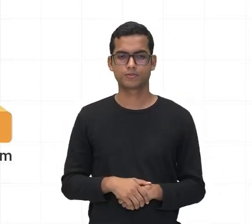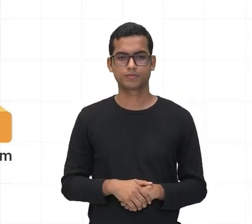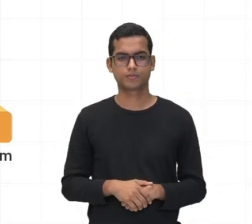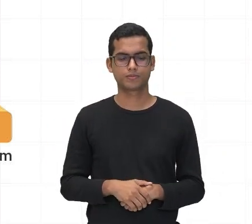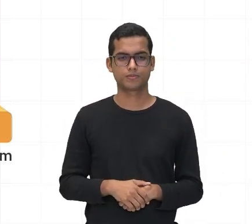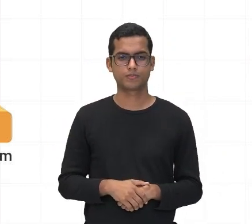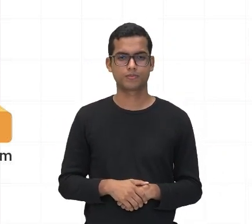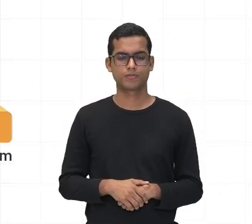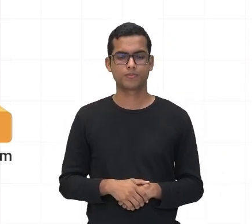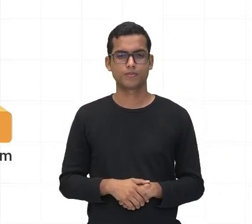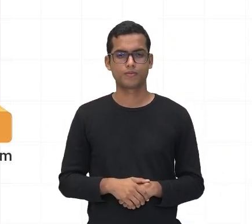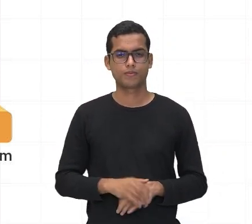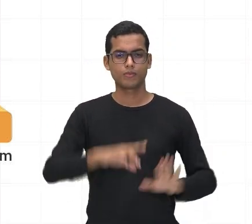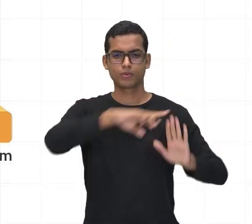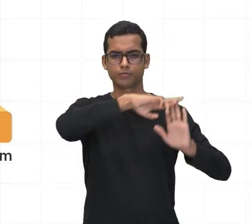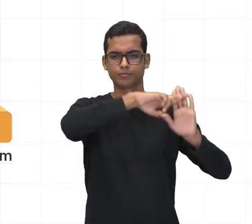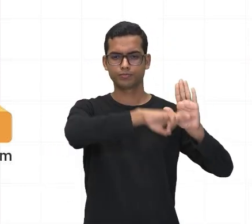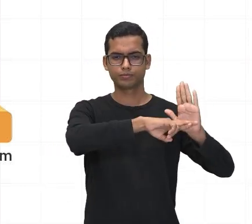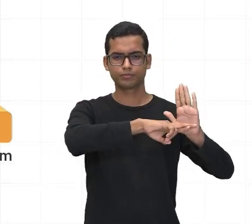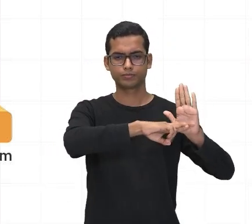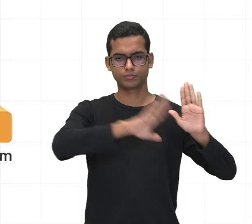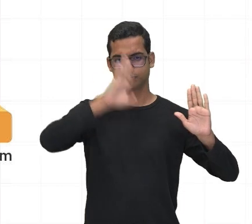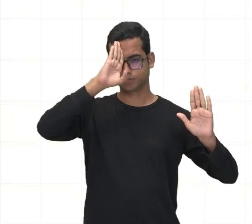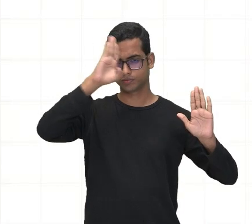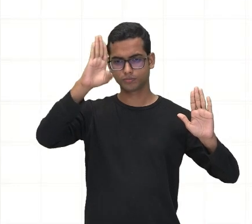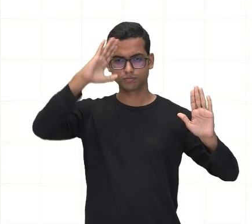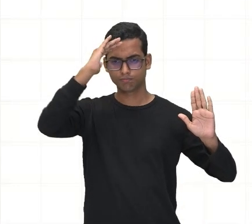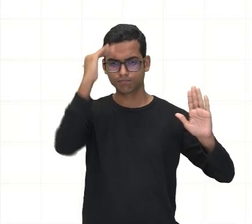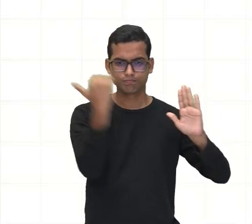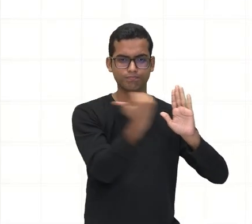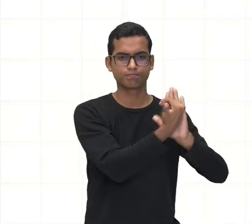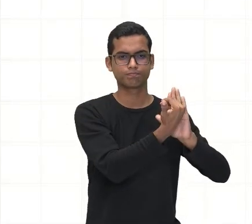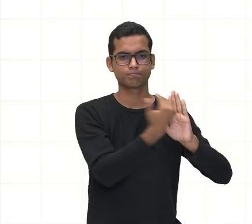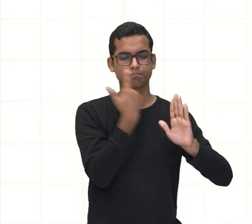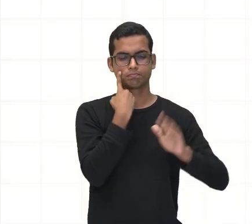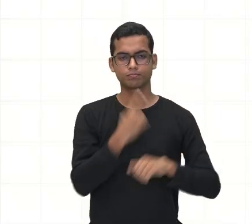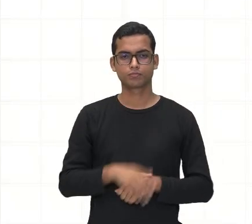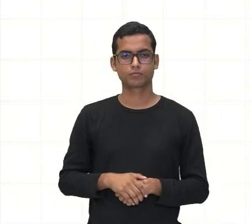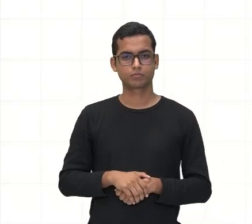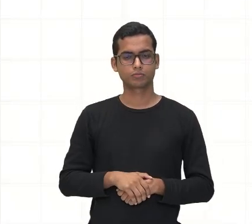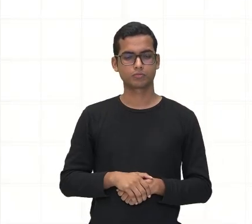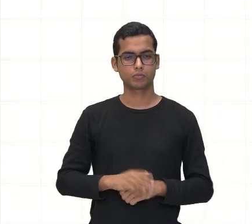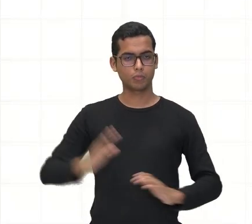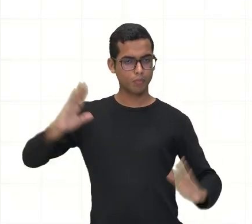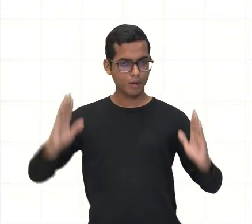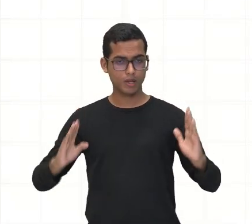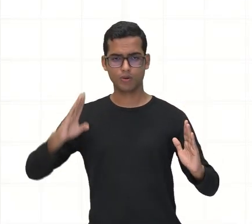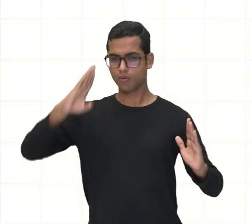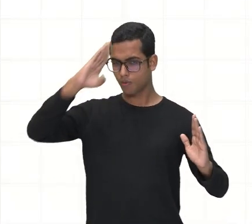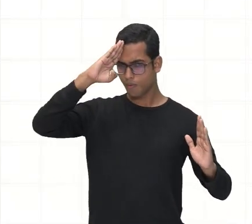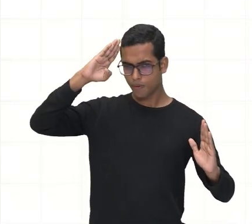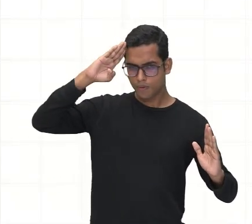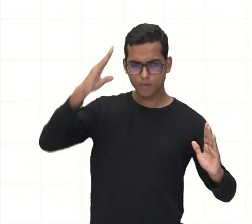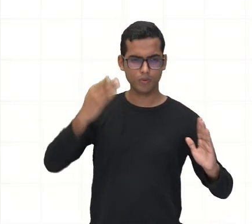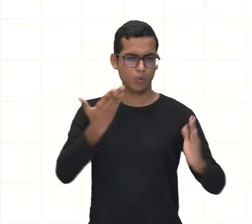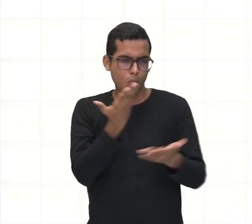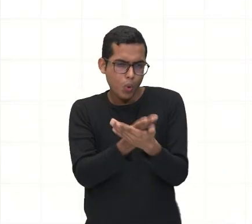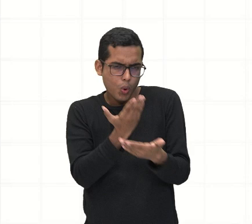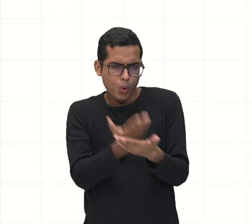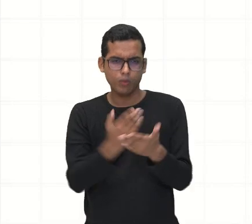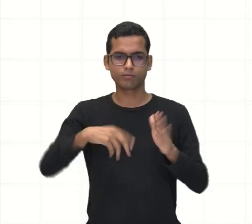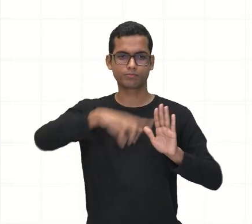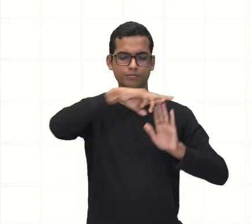obedecer às seguintes regras. Vou mostrar para você aqui, tá bom? Em algum momento da sua vida acadêmica você já viu essas regras, mas